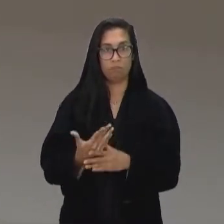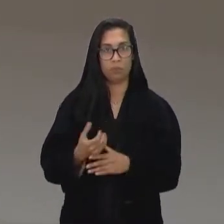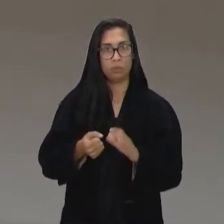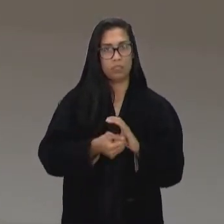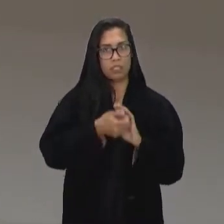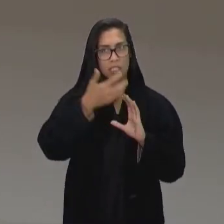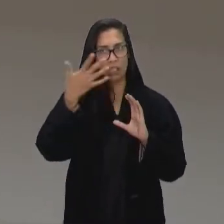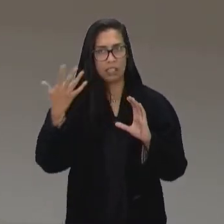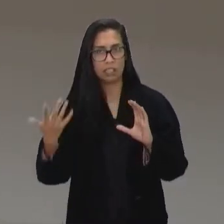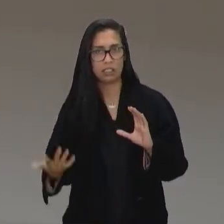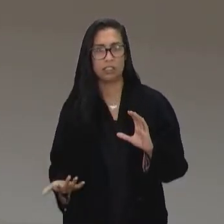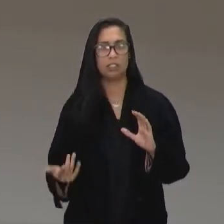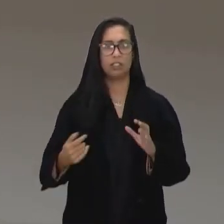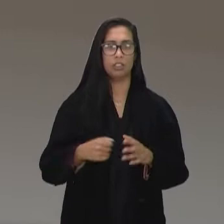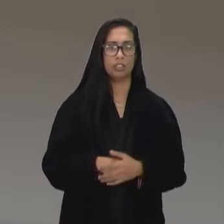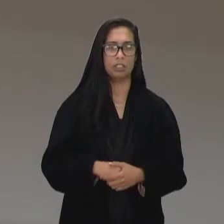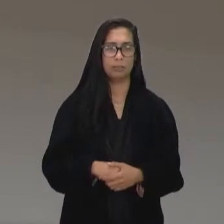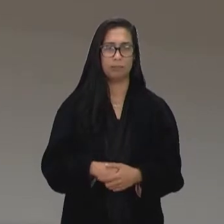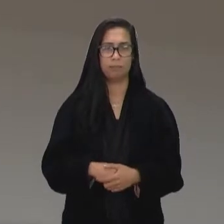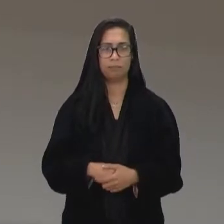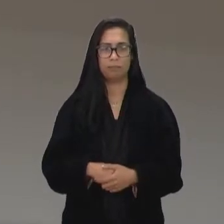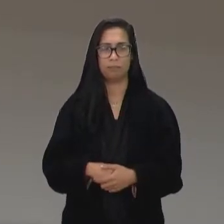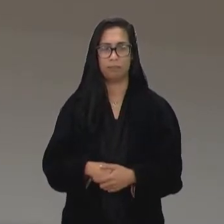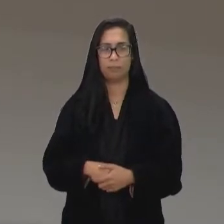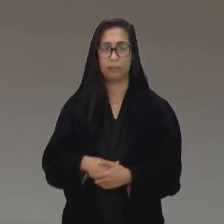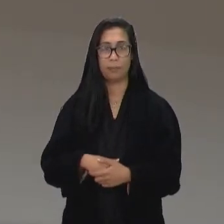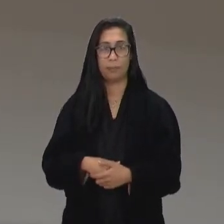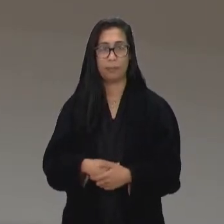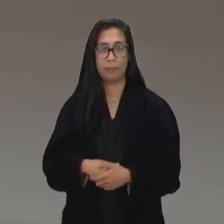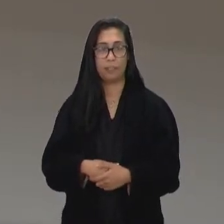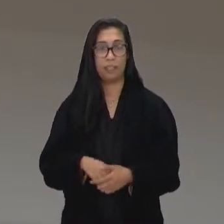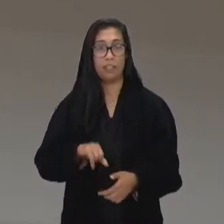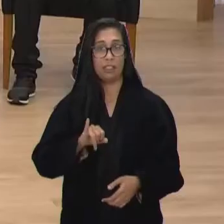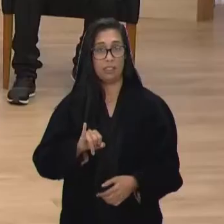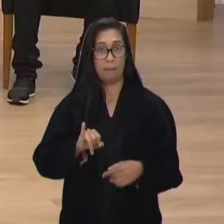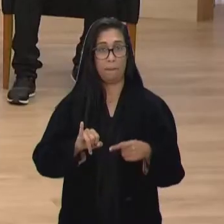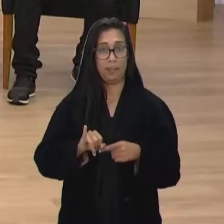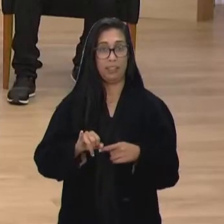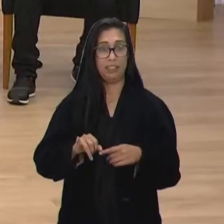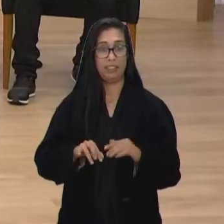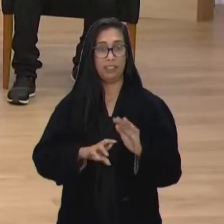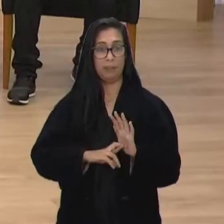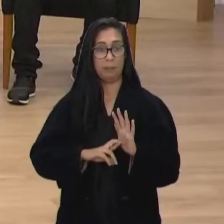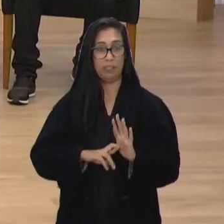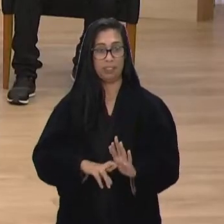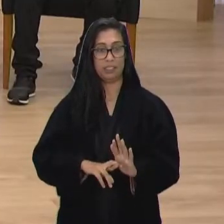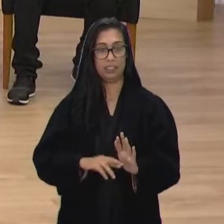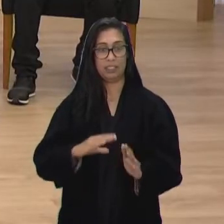cada aluno. Por exemplo, a Isabelle, podemos ver que ela ainda está com a lente. Sim, então foi olha isso. só, chique.